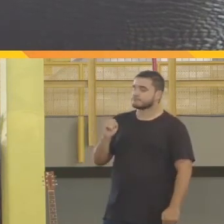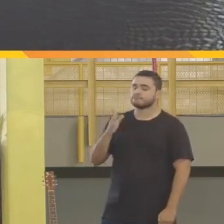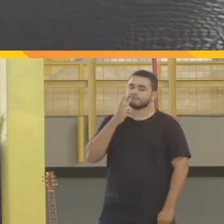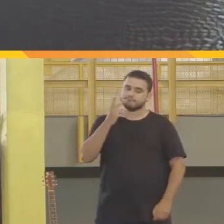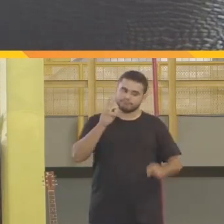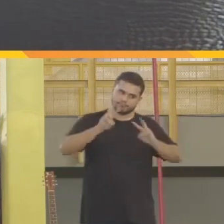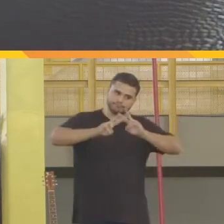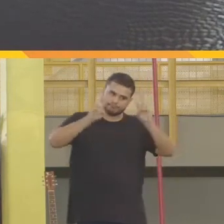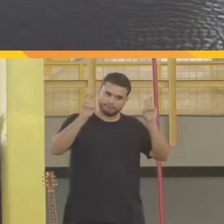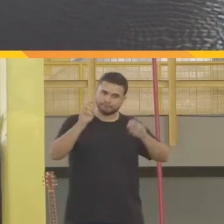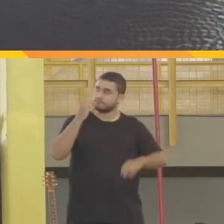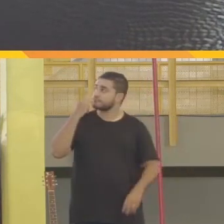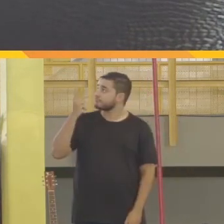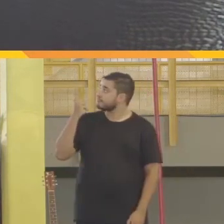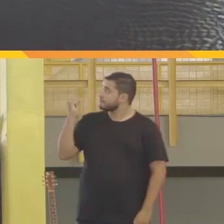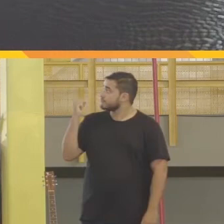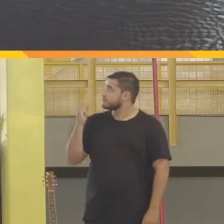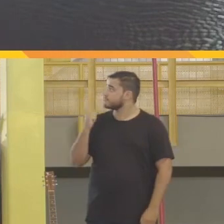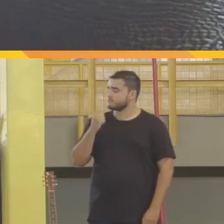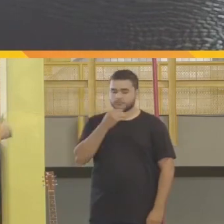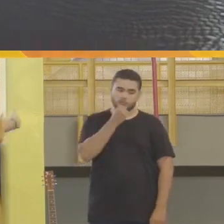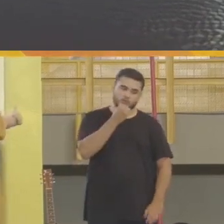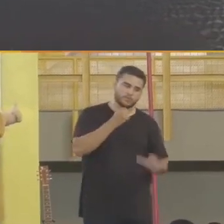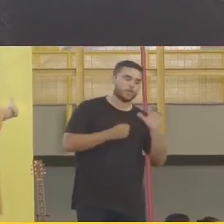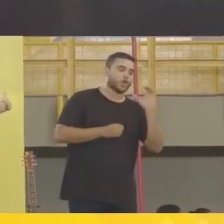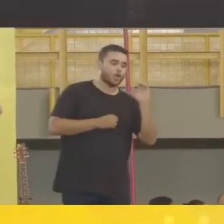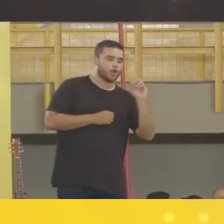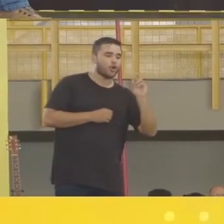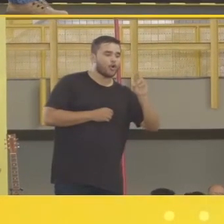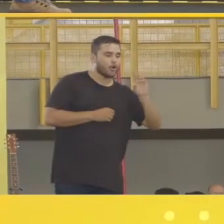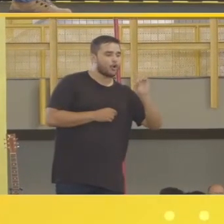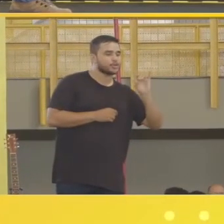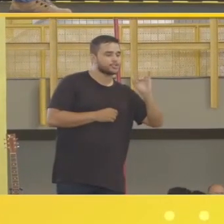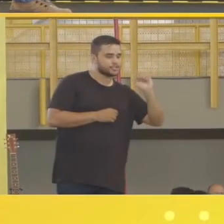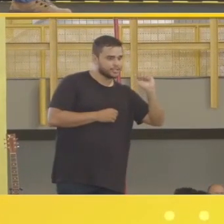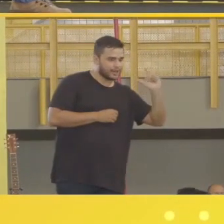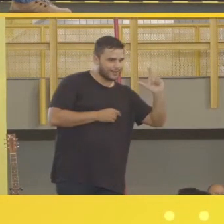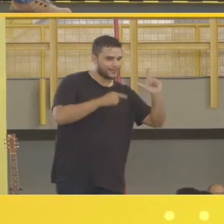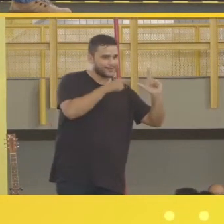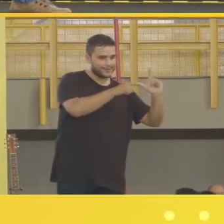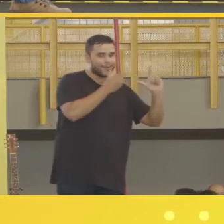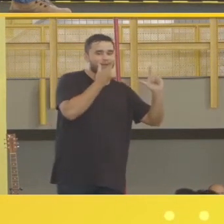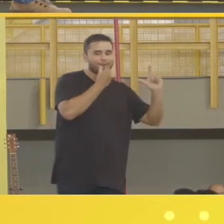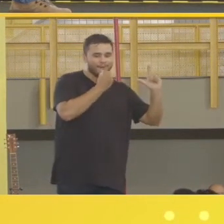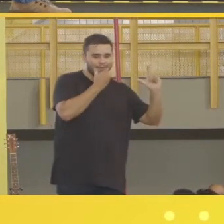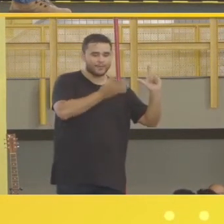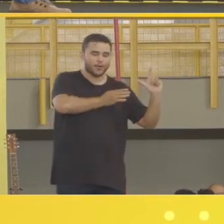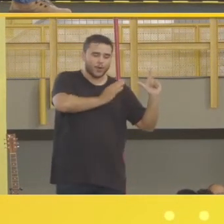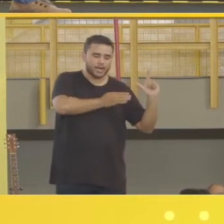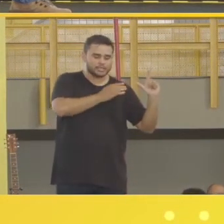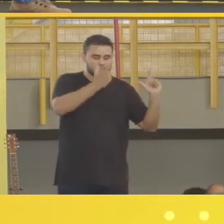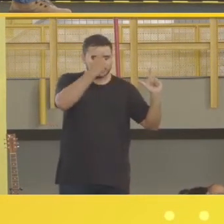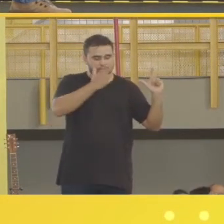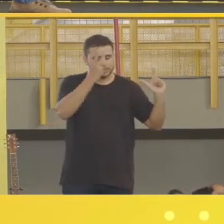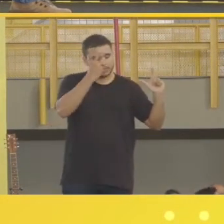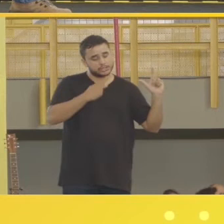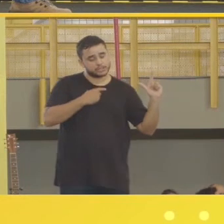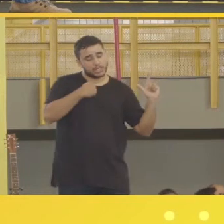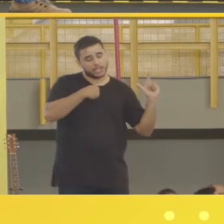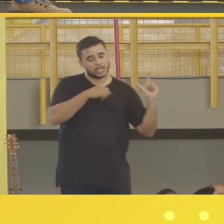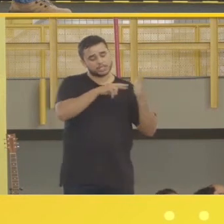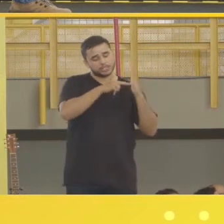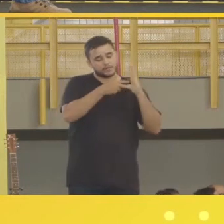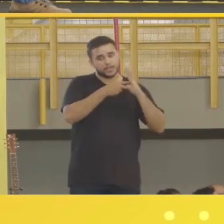Falei sobre o homem cordial, falei sobre a herança portuguesa